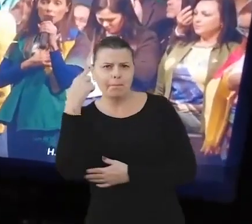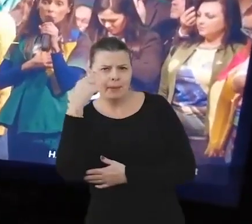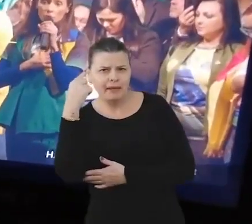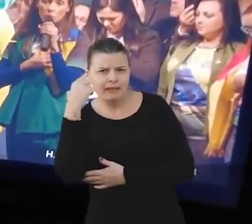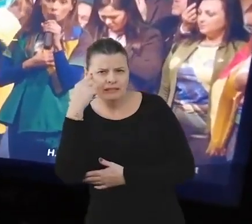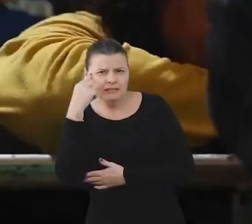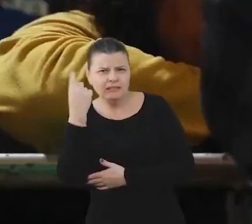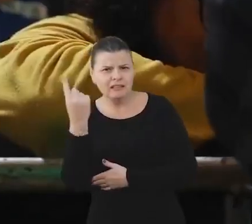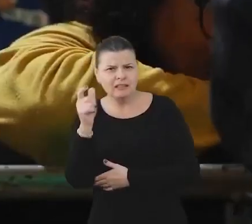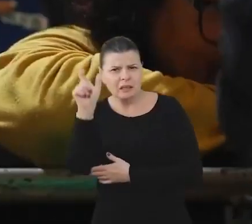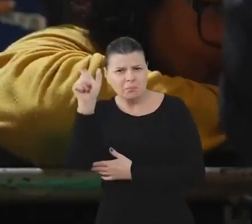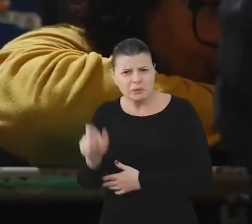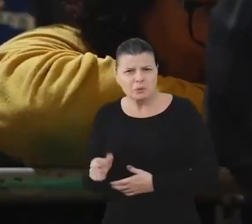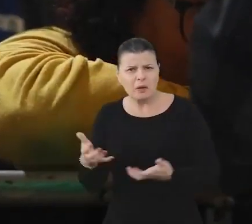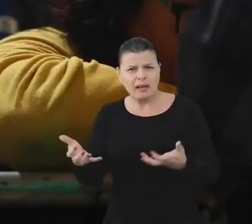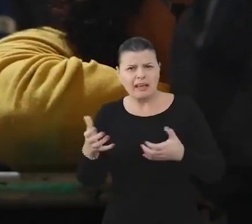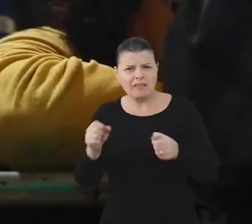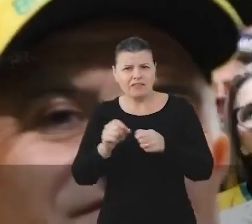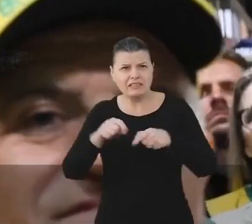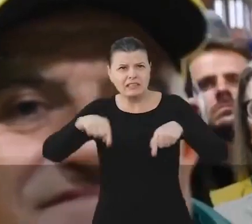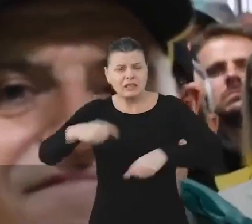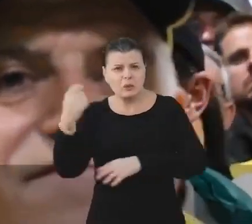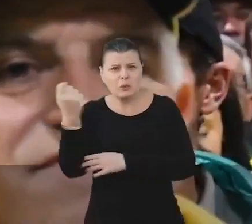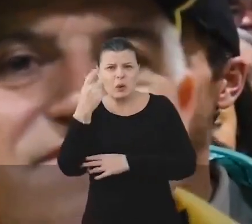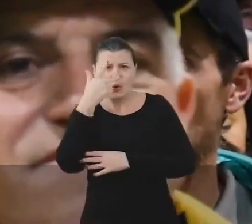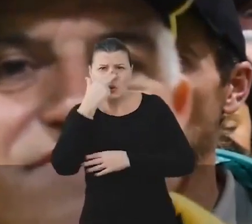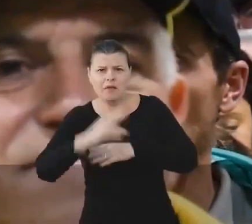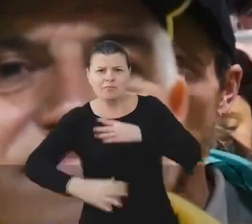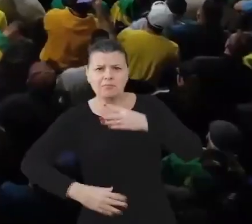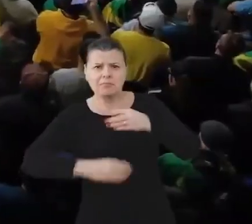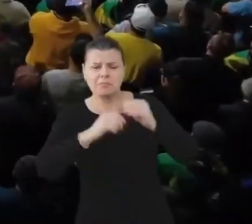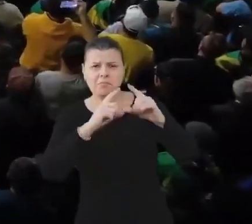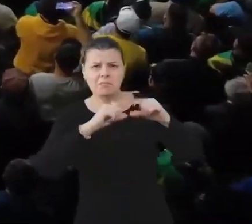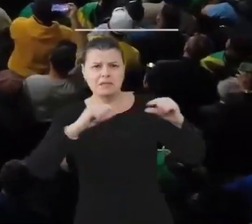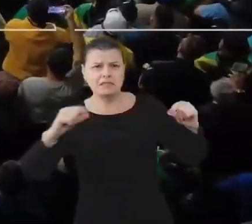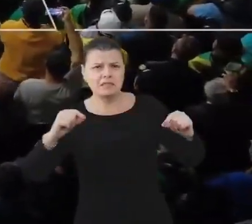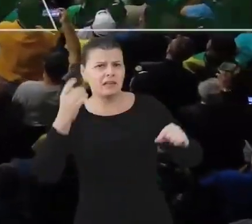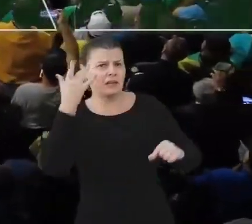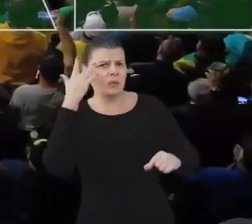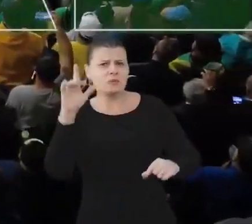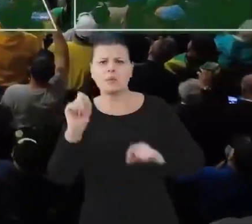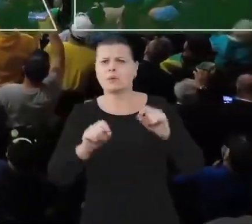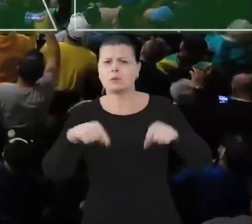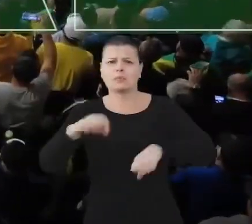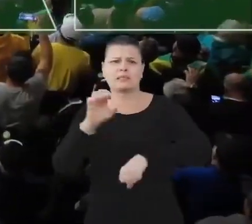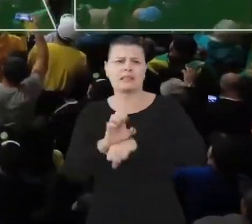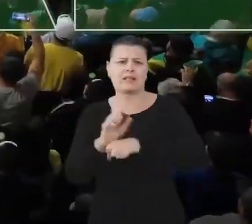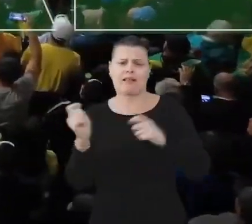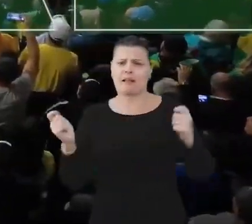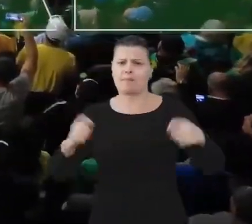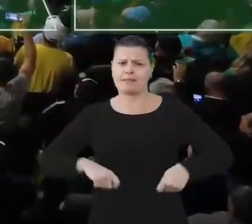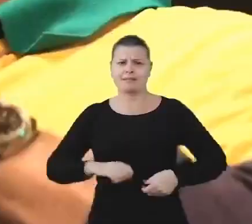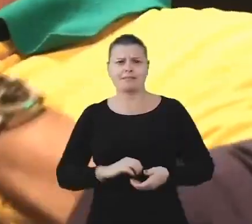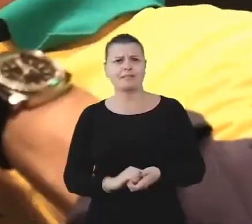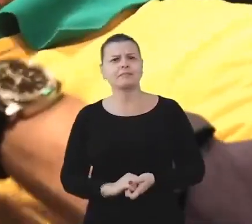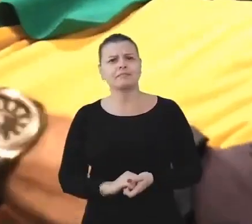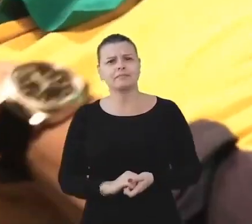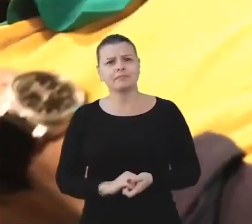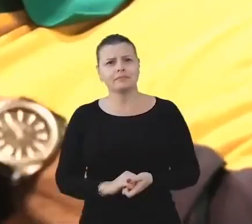Quem ousa achar que alguém quer fazer do Rio Grande o quintal de Brasília, não sabe do que esse estado é capaz.